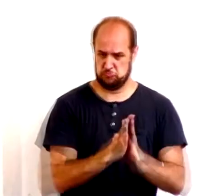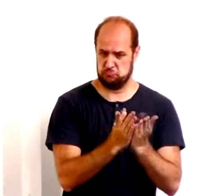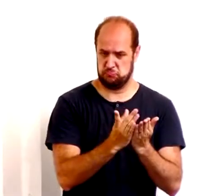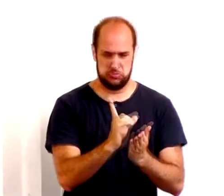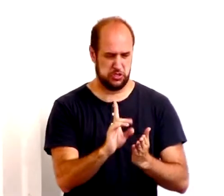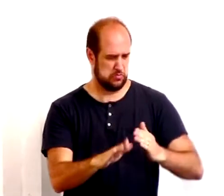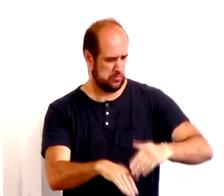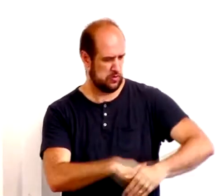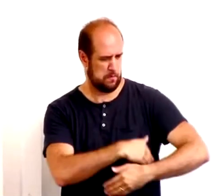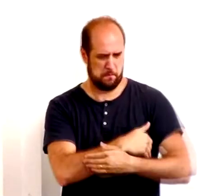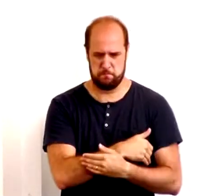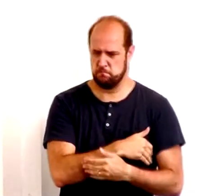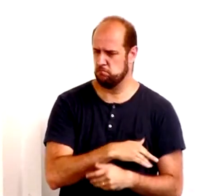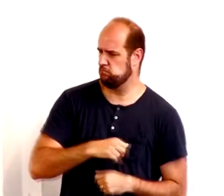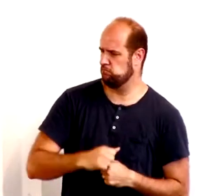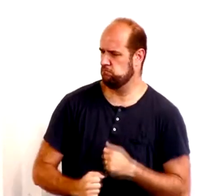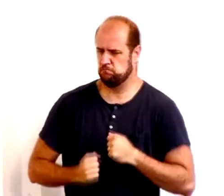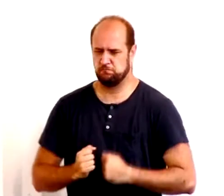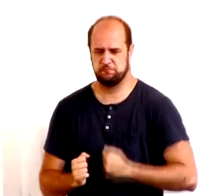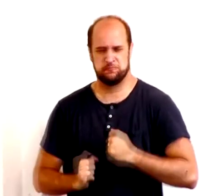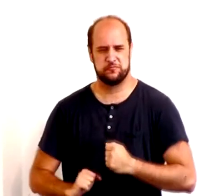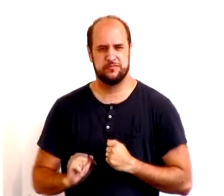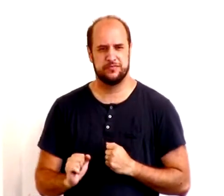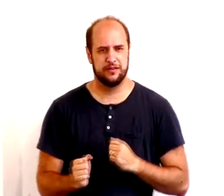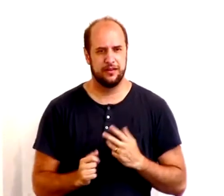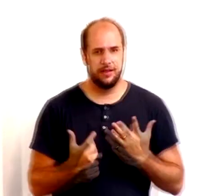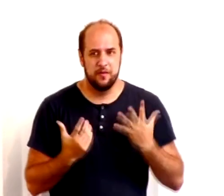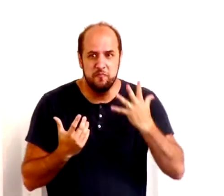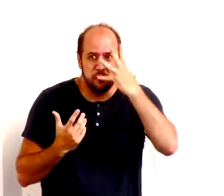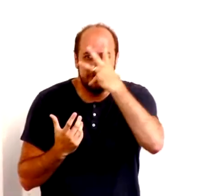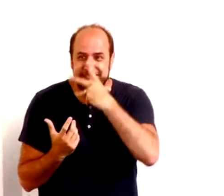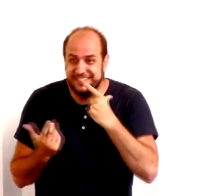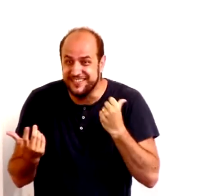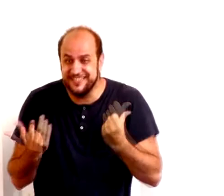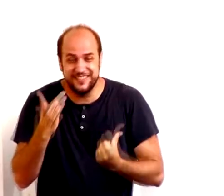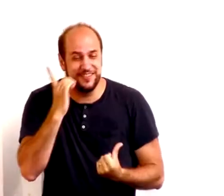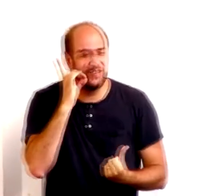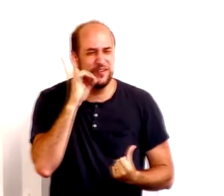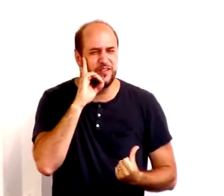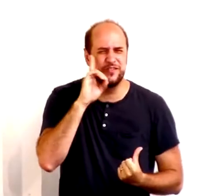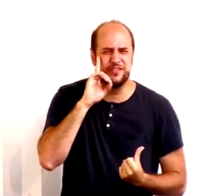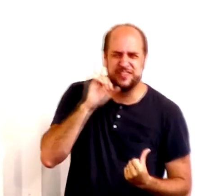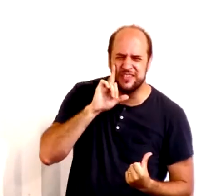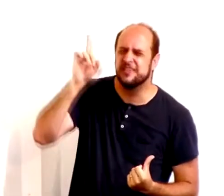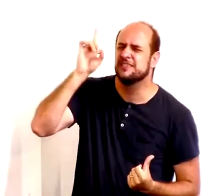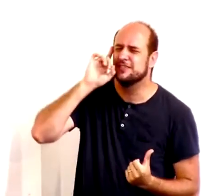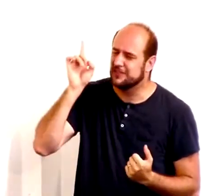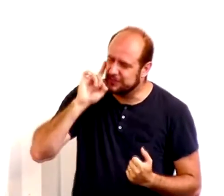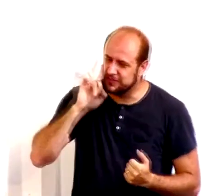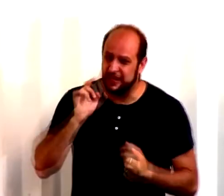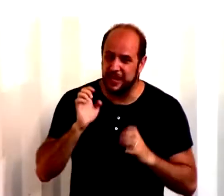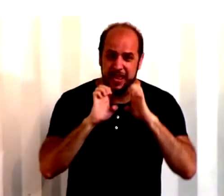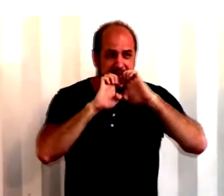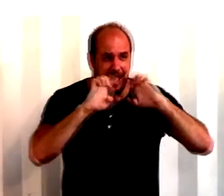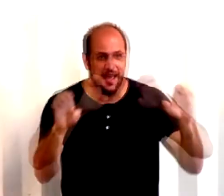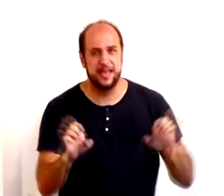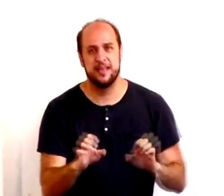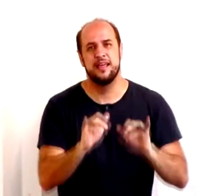Imagine o testemunho que é isso. Você é comissionado para dia após dia, domingo após domingo, dizer que é